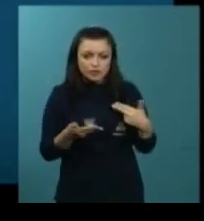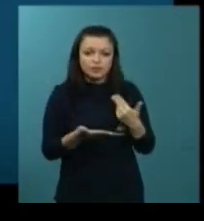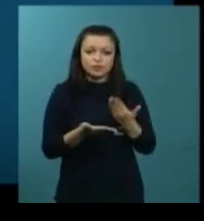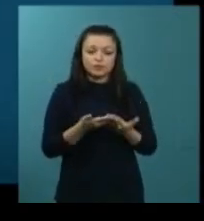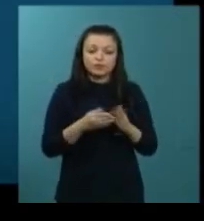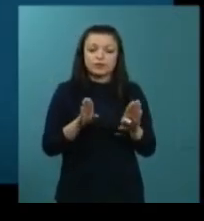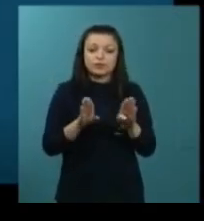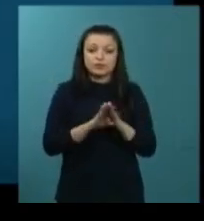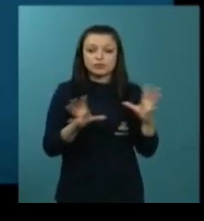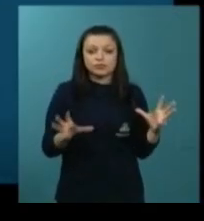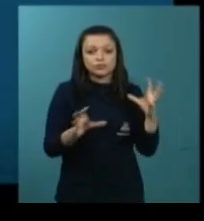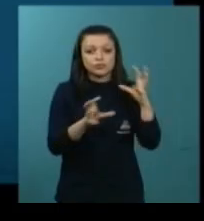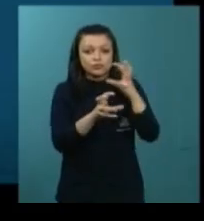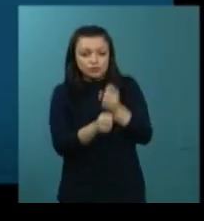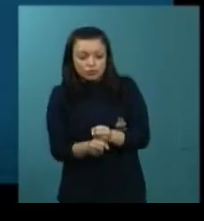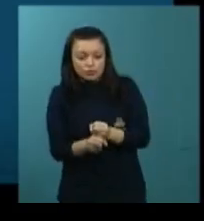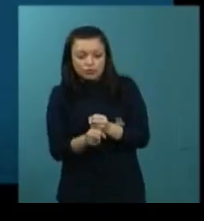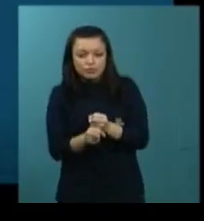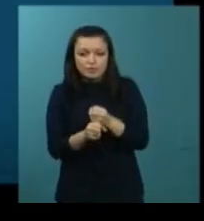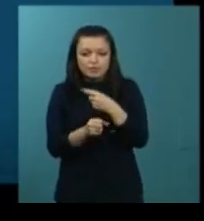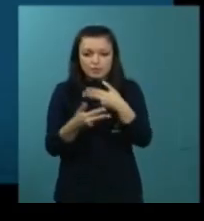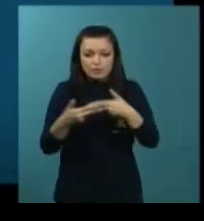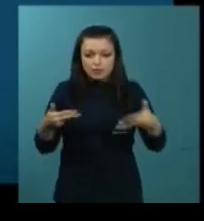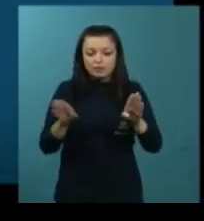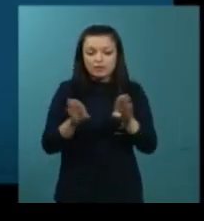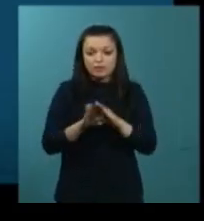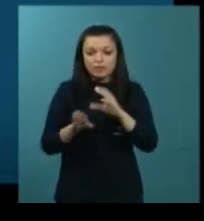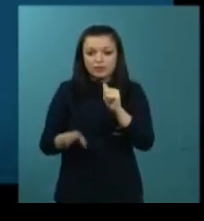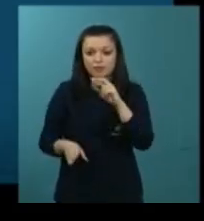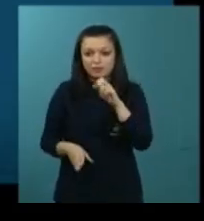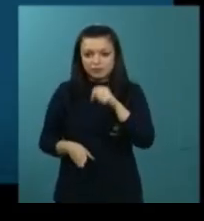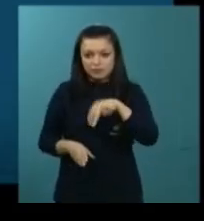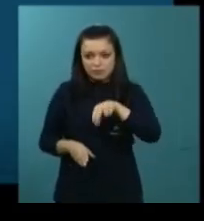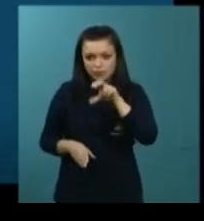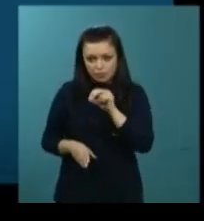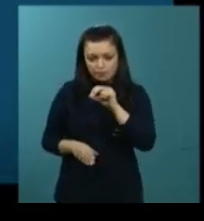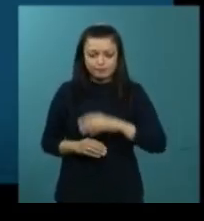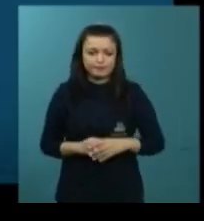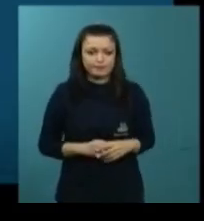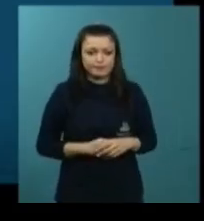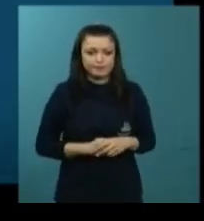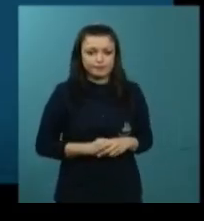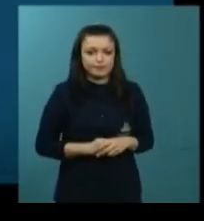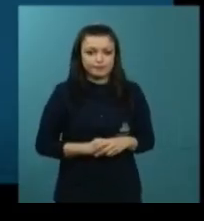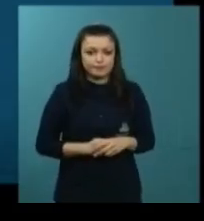estudamos as operações com conjuntos e o conjunto cartesiano.